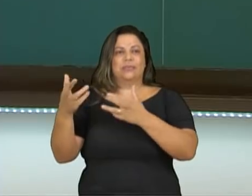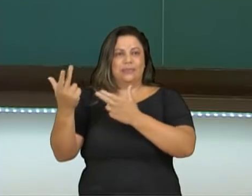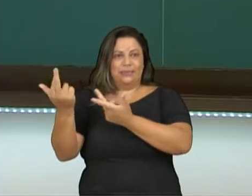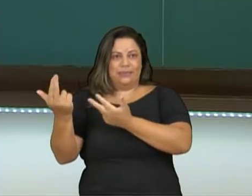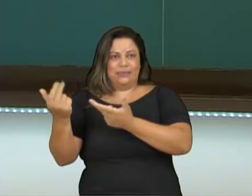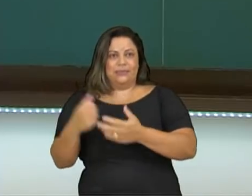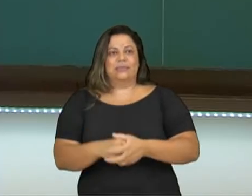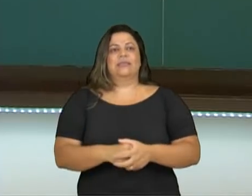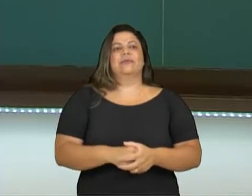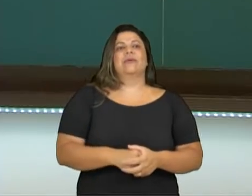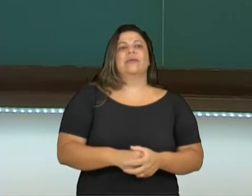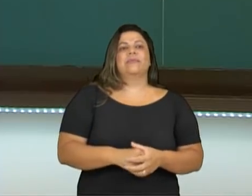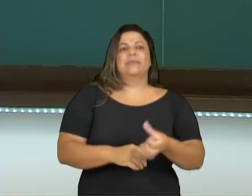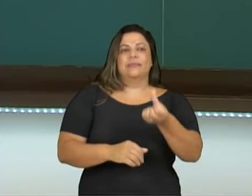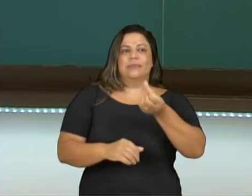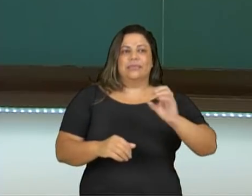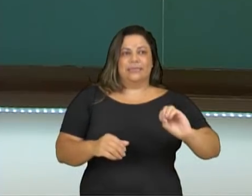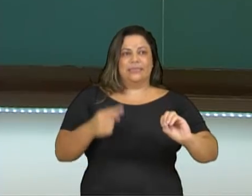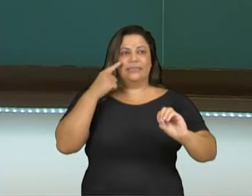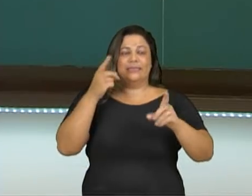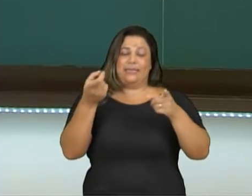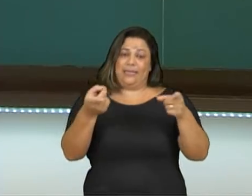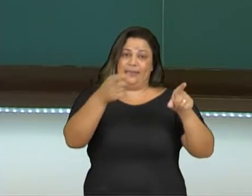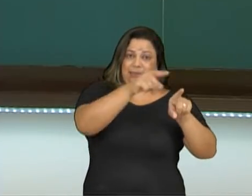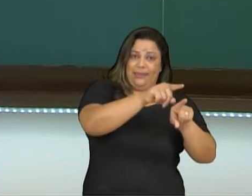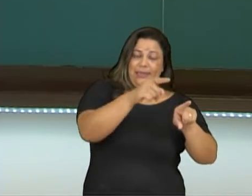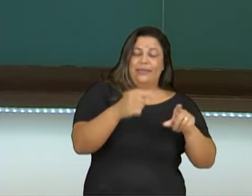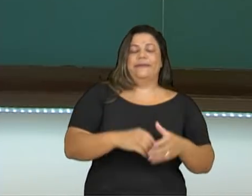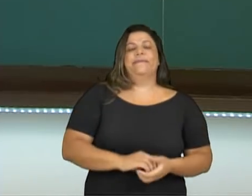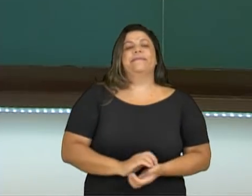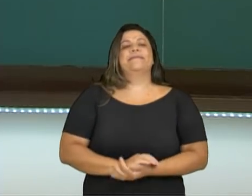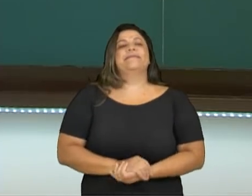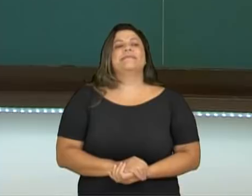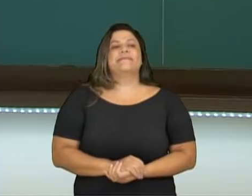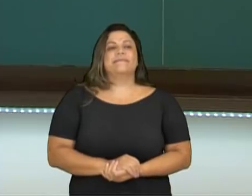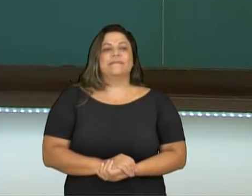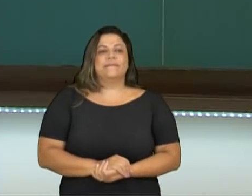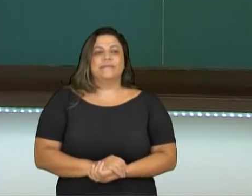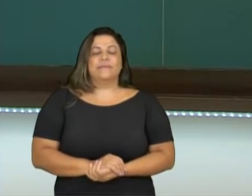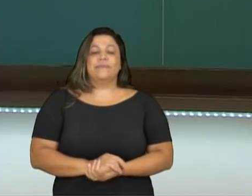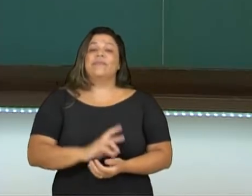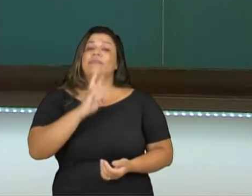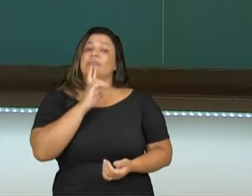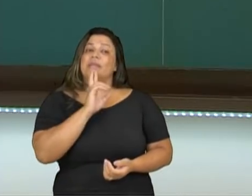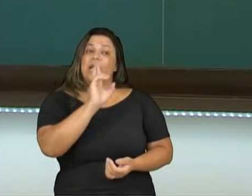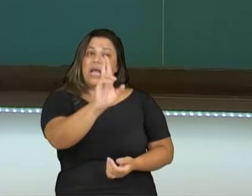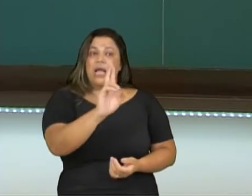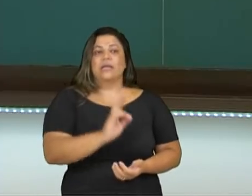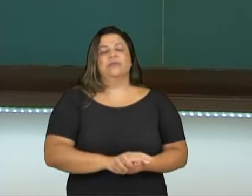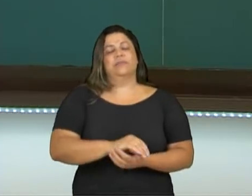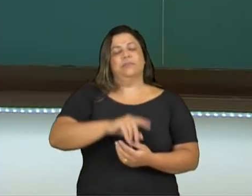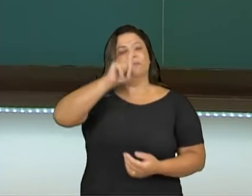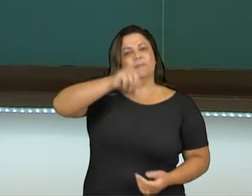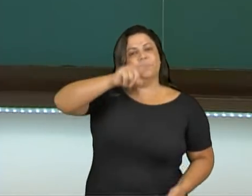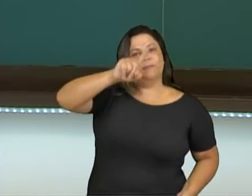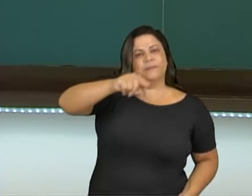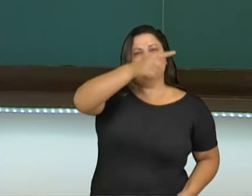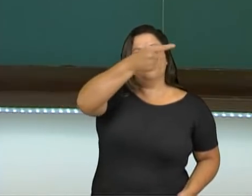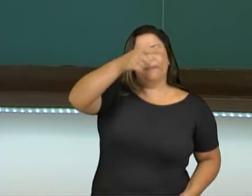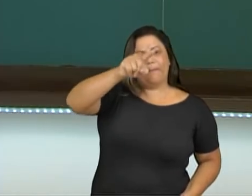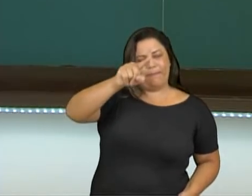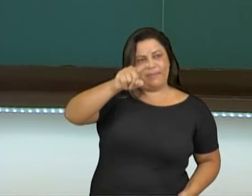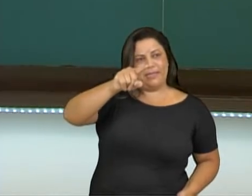π radianos. Então, aqui o meu ângulo de 60 graus vai ser π sobre 3